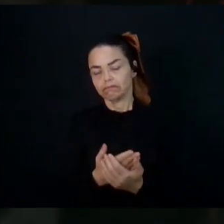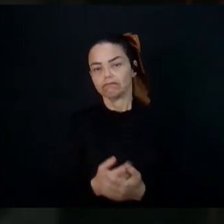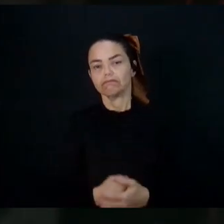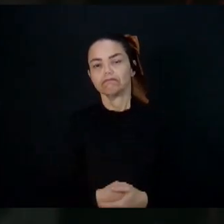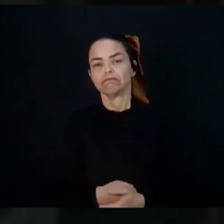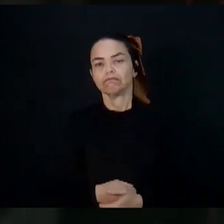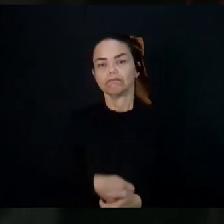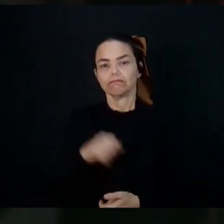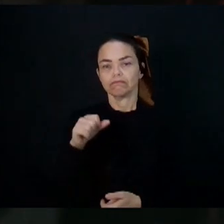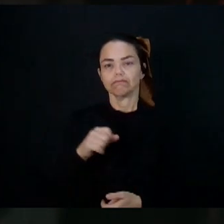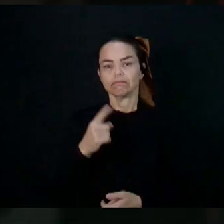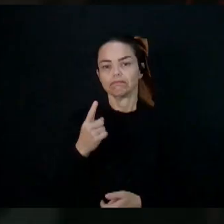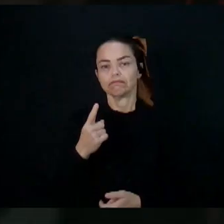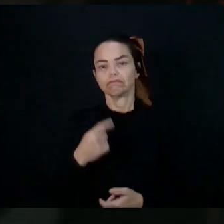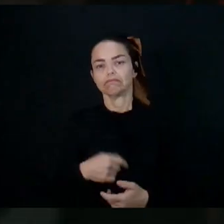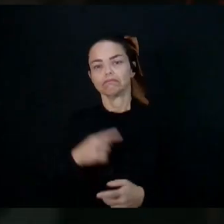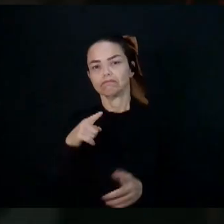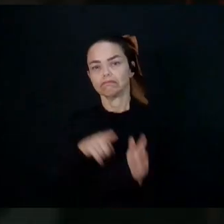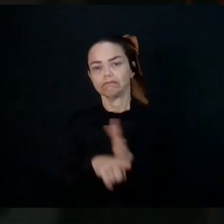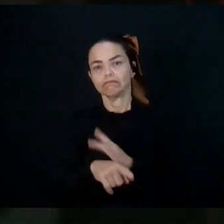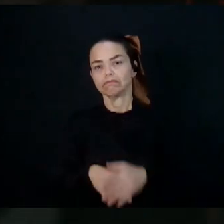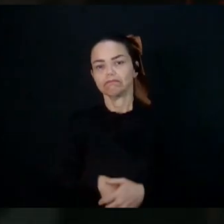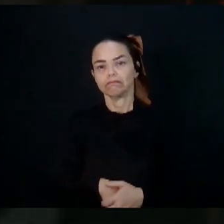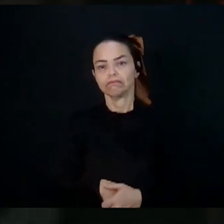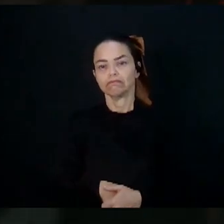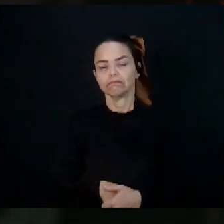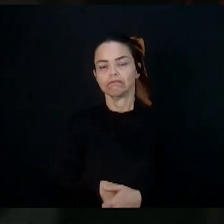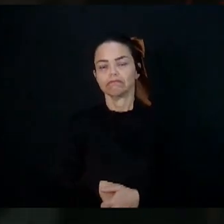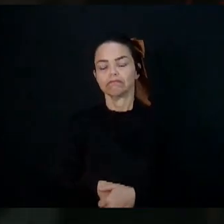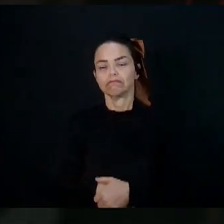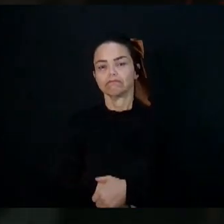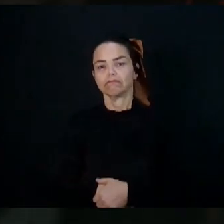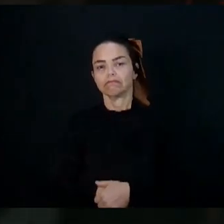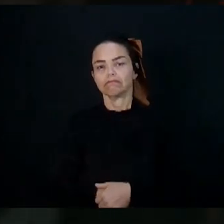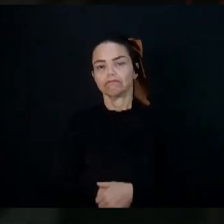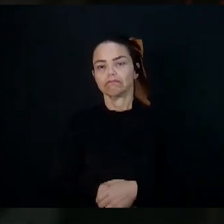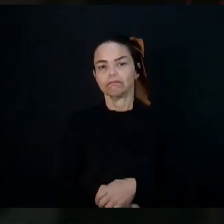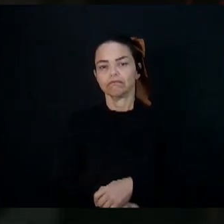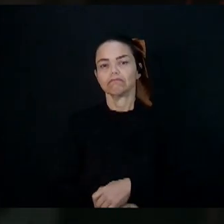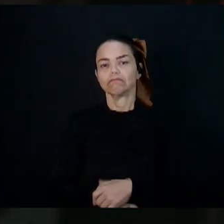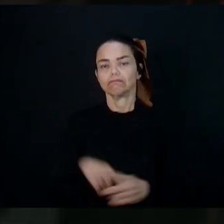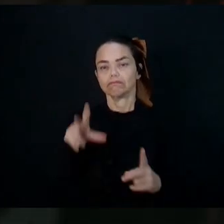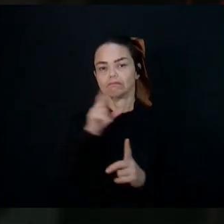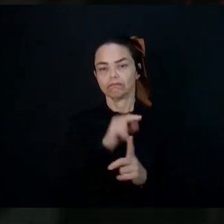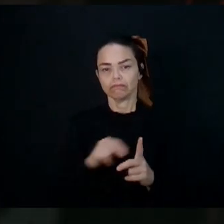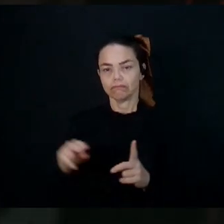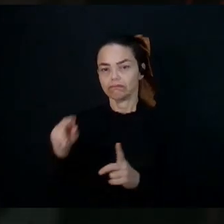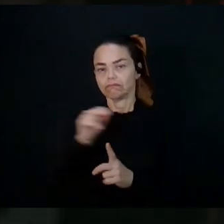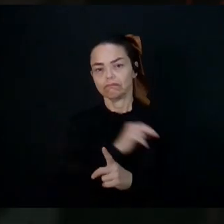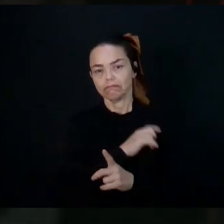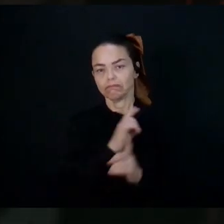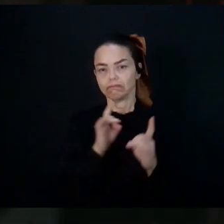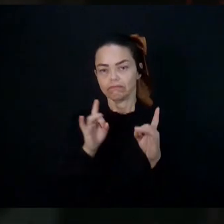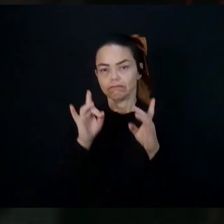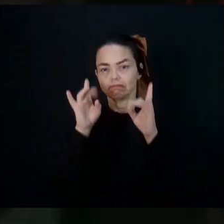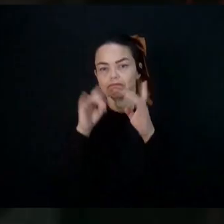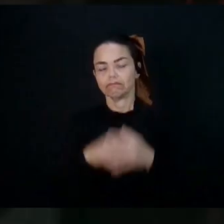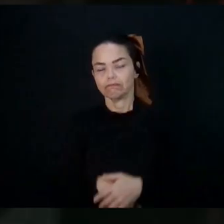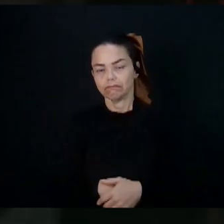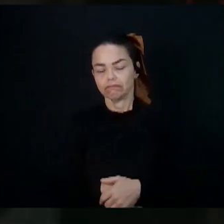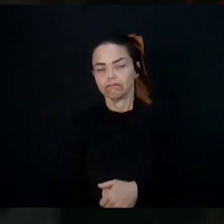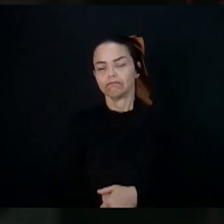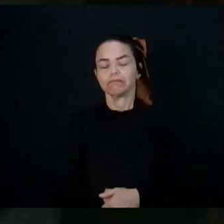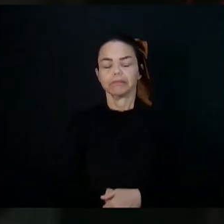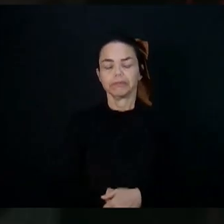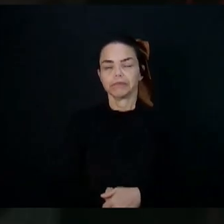horas, manda mais uma pergunta pra gente, produção, por favor. Esse negócio de manipulação, a gente precisa de um programa especificamente para falar sobre manipulação. O ser